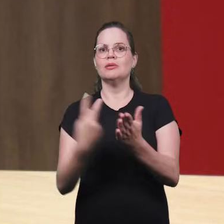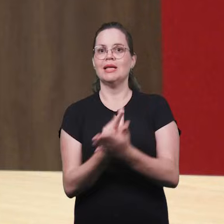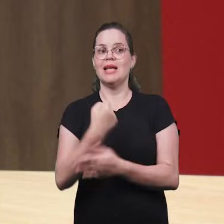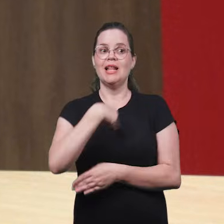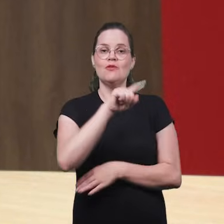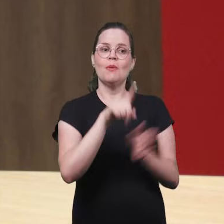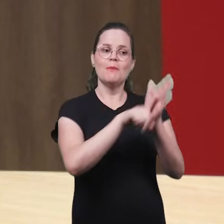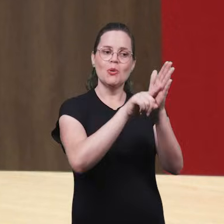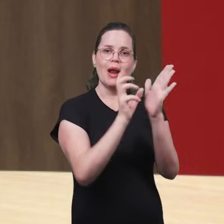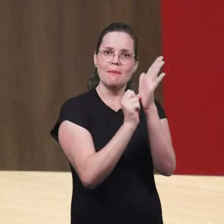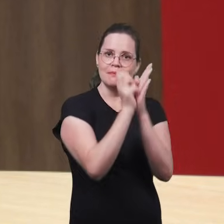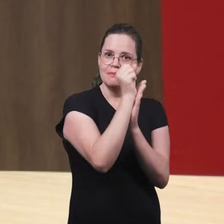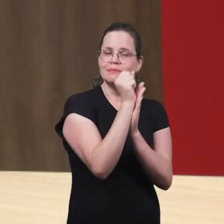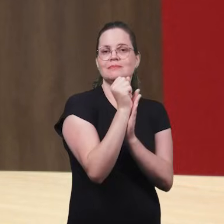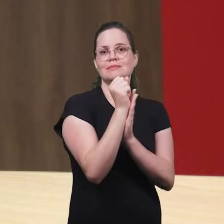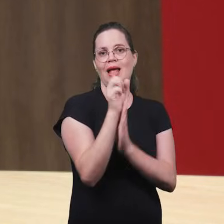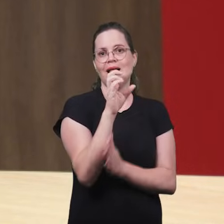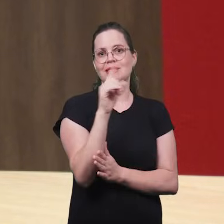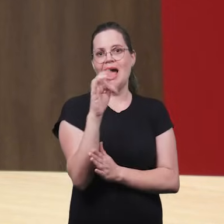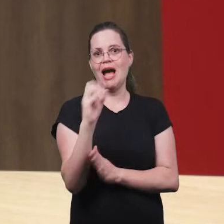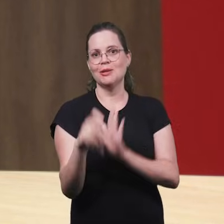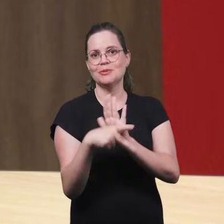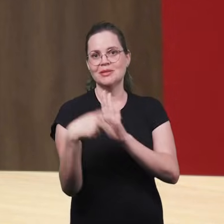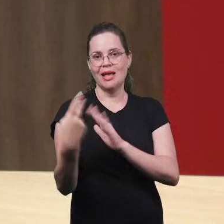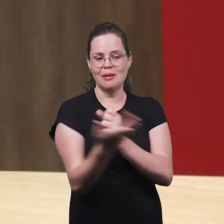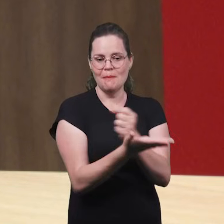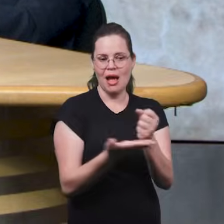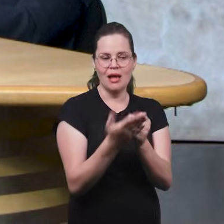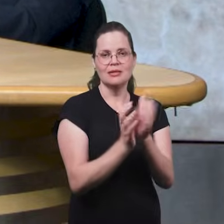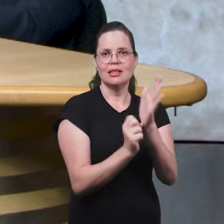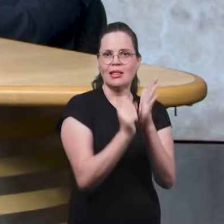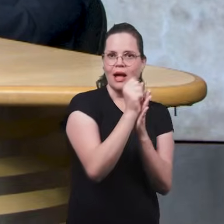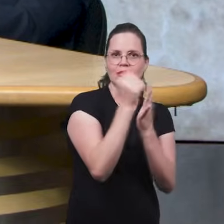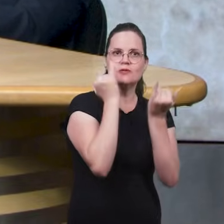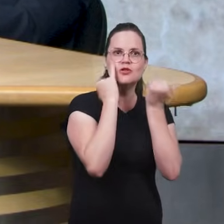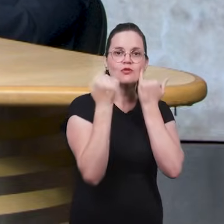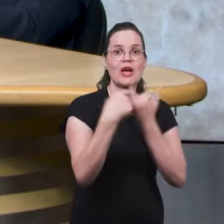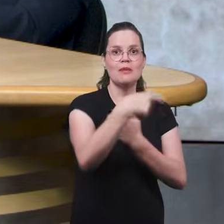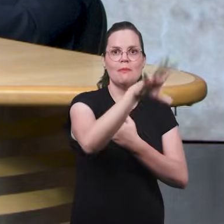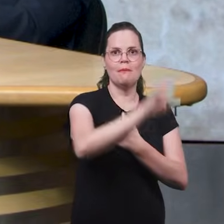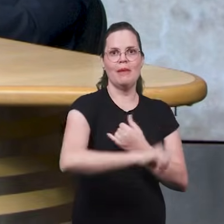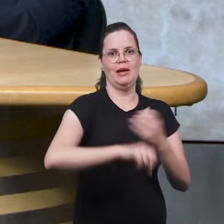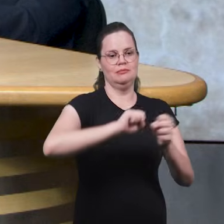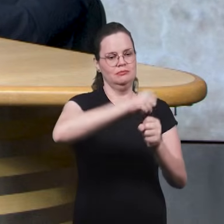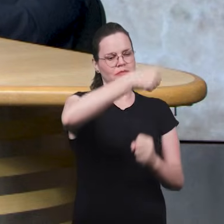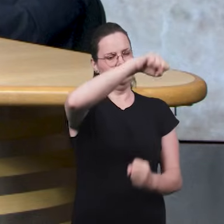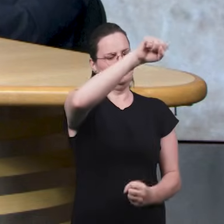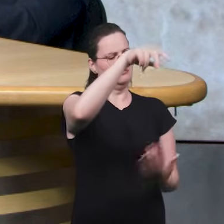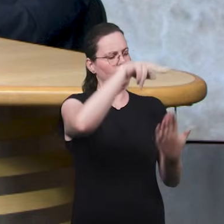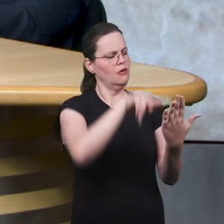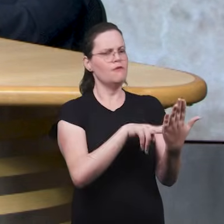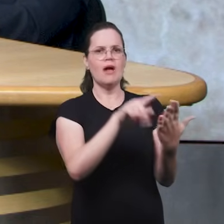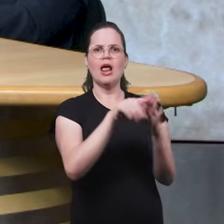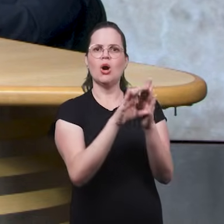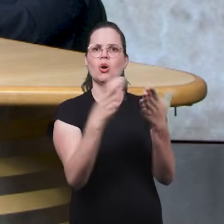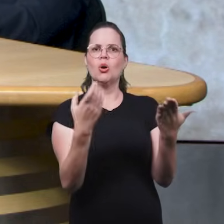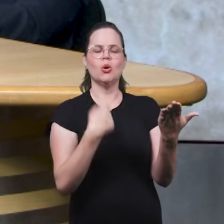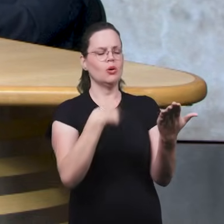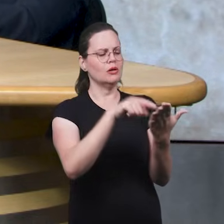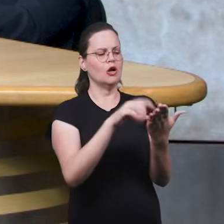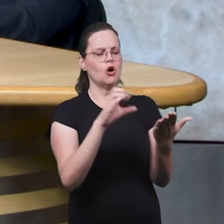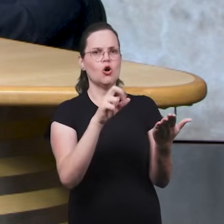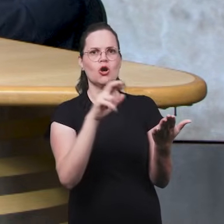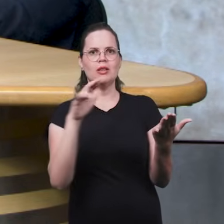crônicas dele, né? Das memórias. As memórias das crônicas. Das crônicas. Ele vai consultar para que dentro